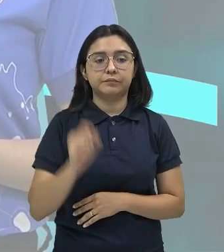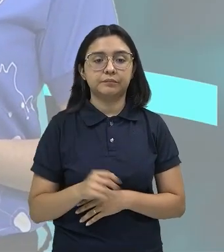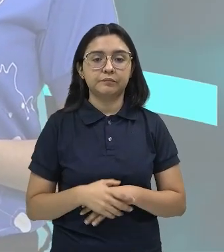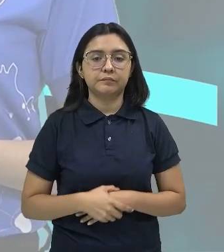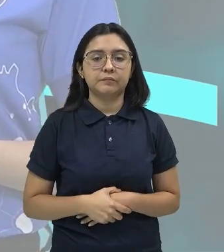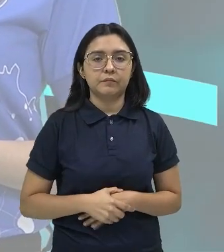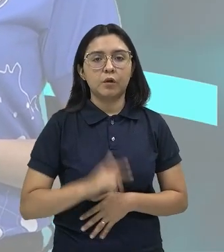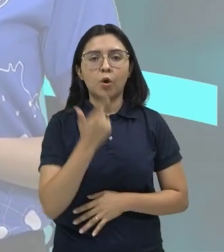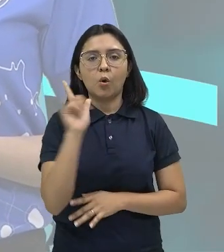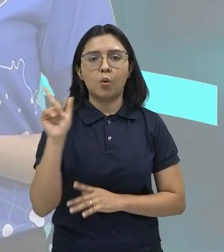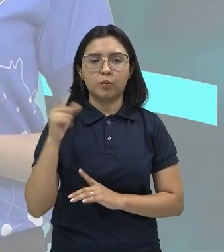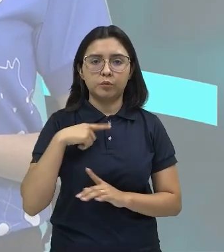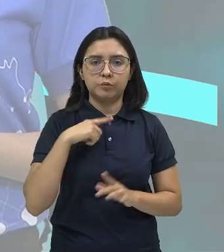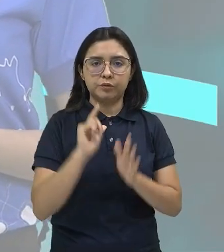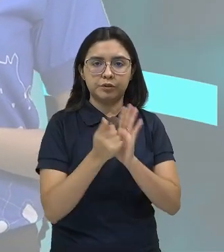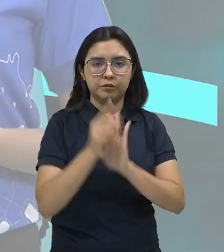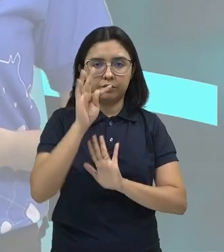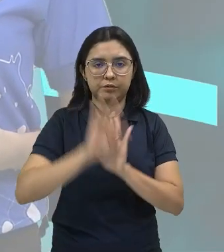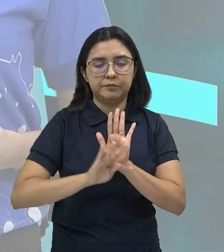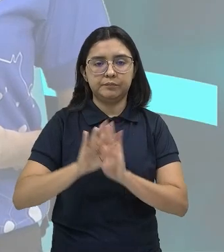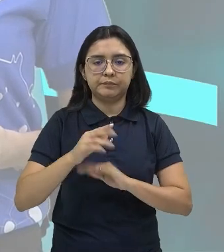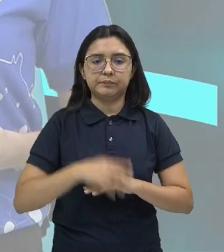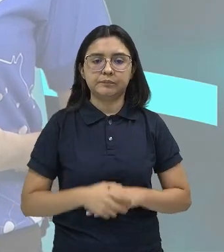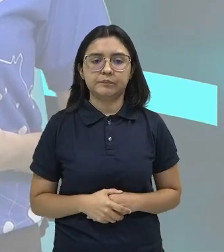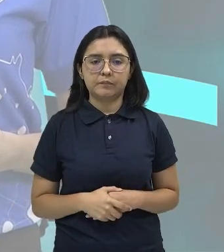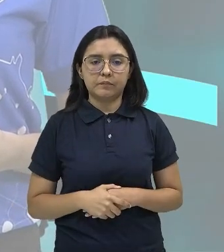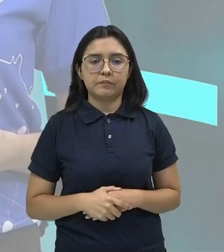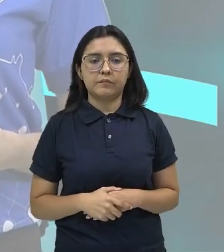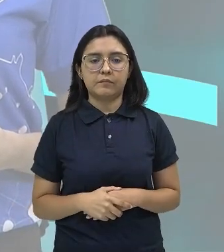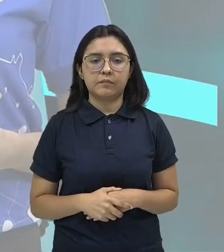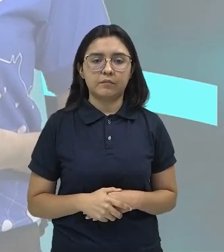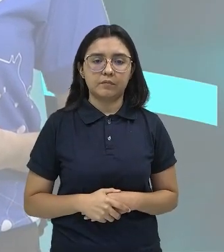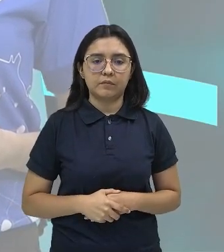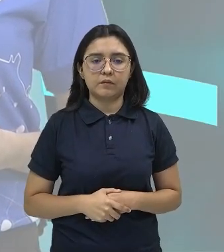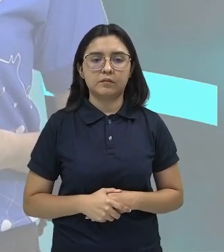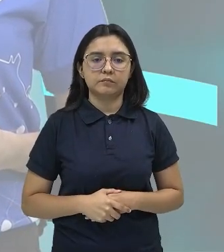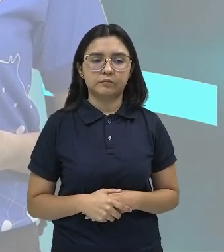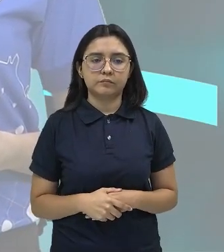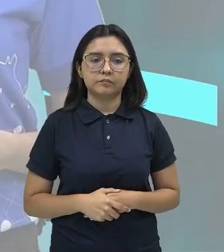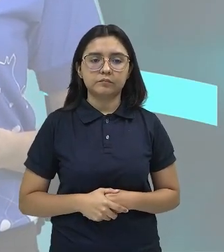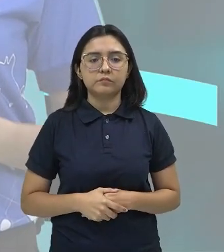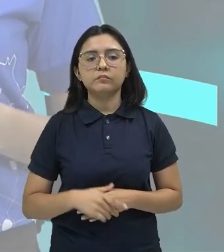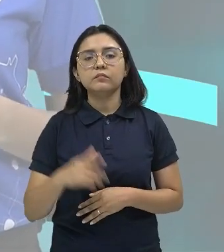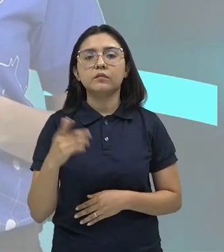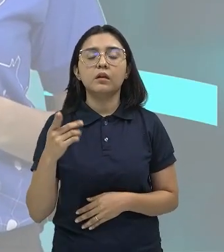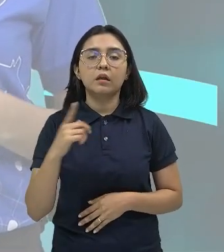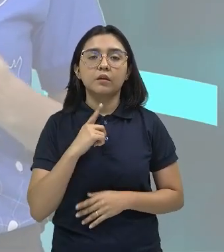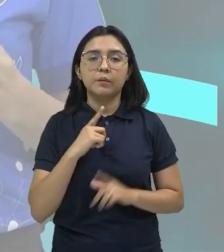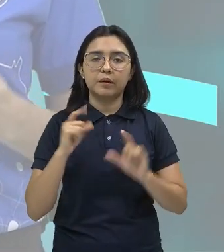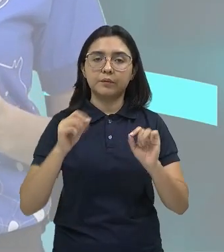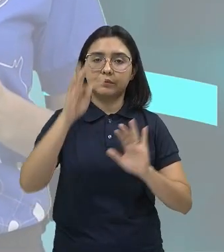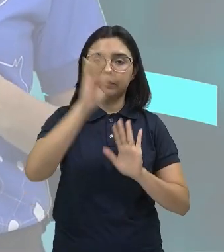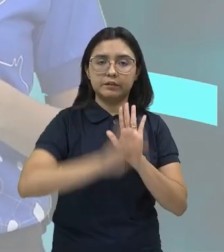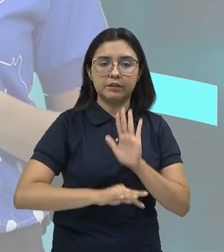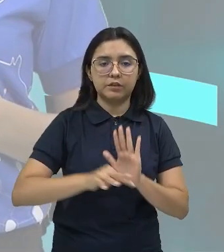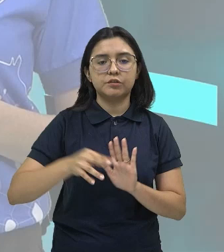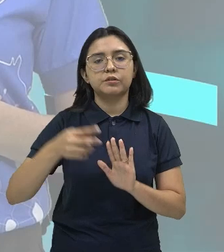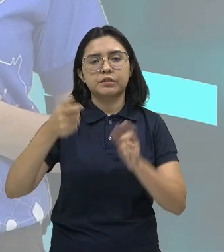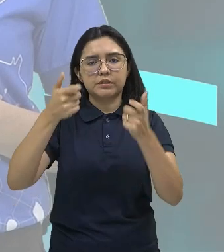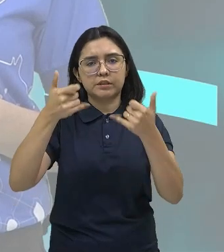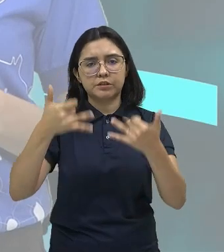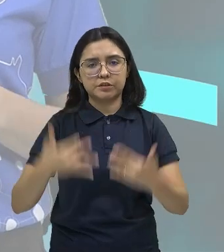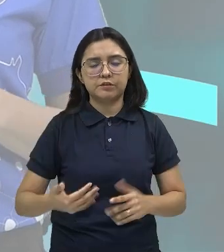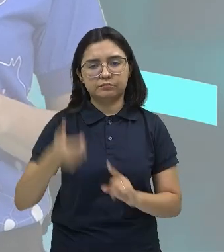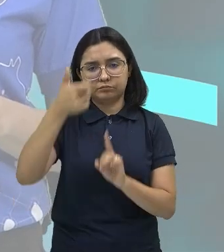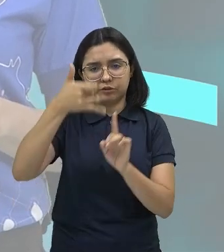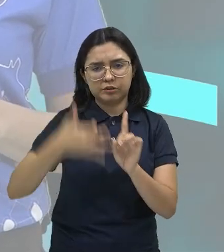de outro tipo de texto. Temos agora o descriptive text. Texto o quê?